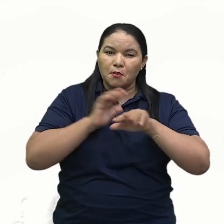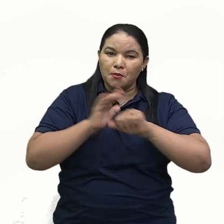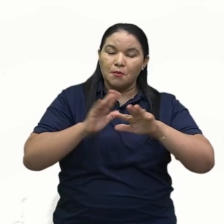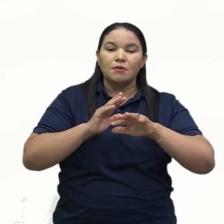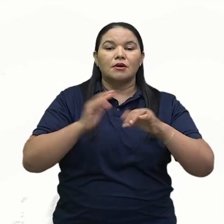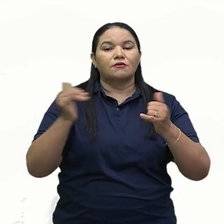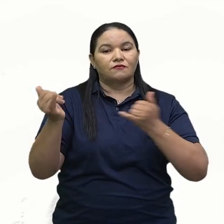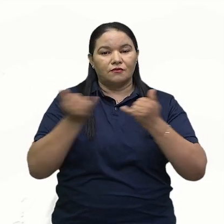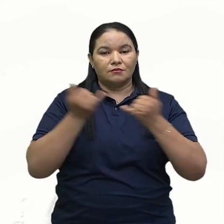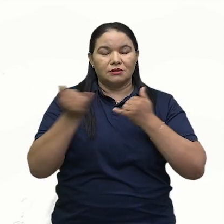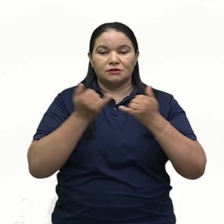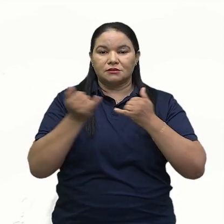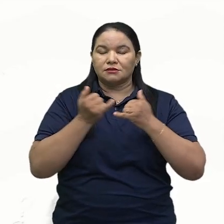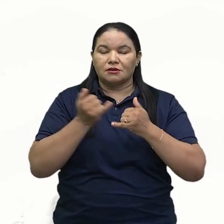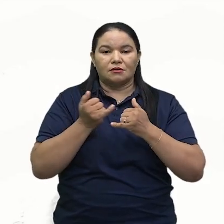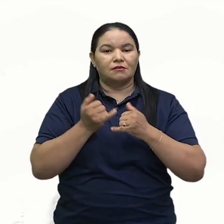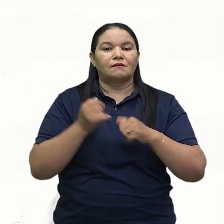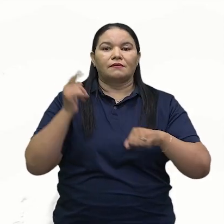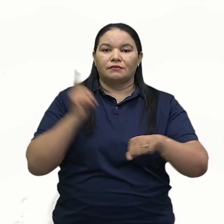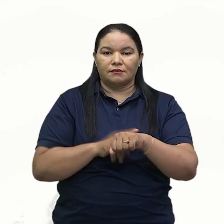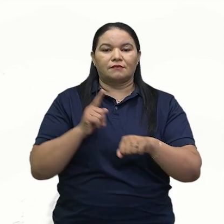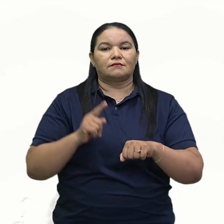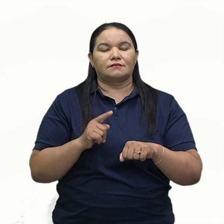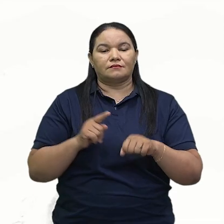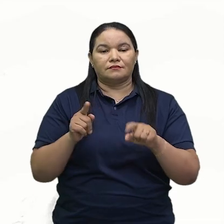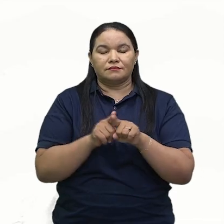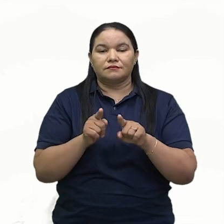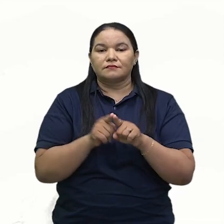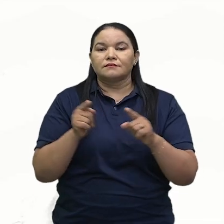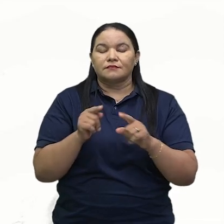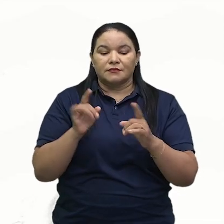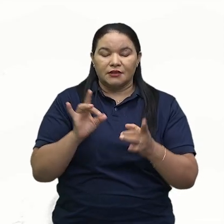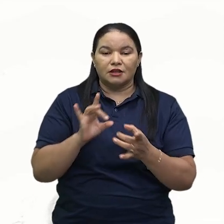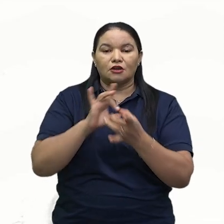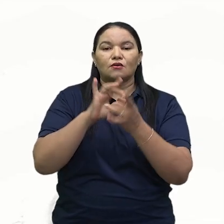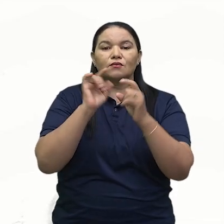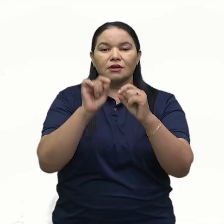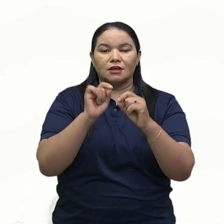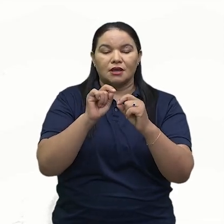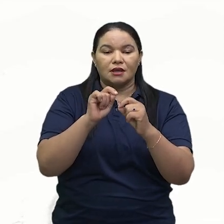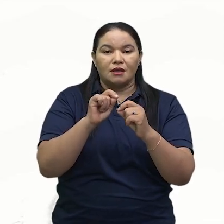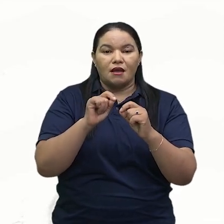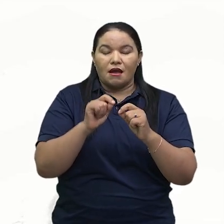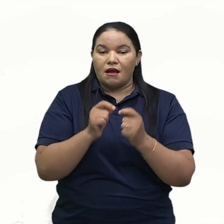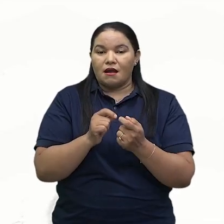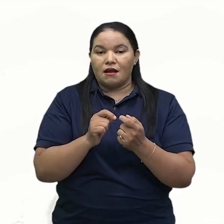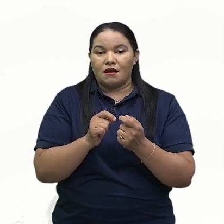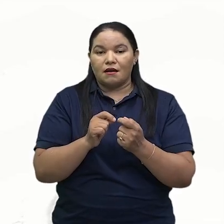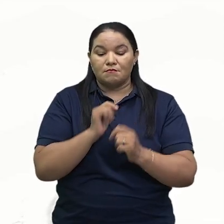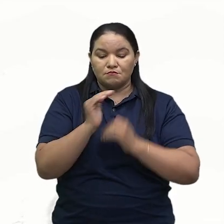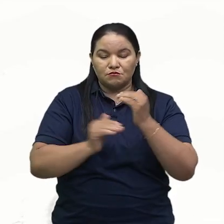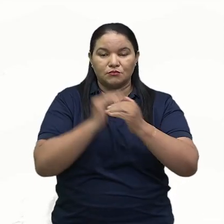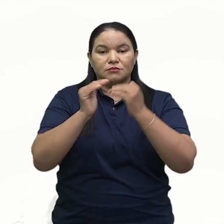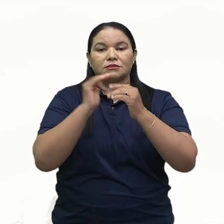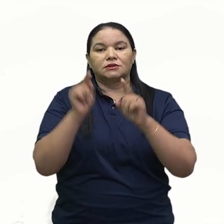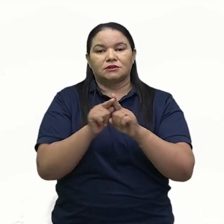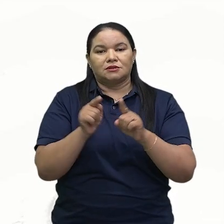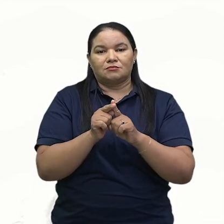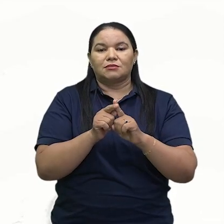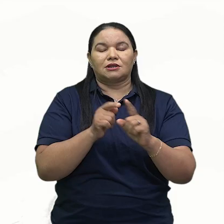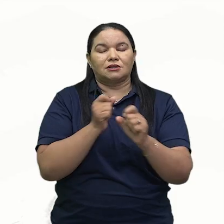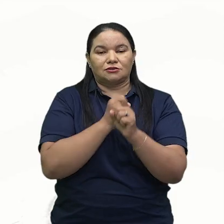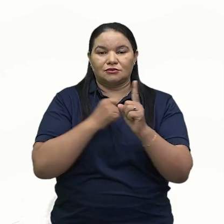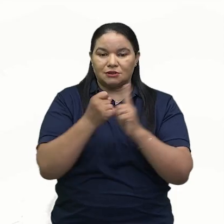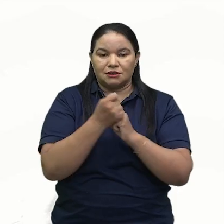Esse fenômeno está ligado diretamente, é claro, à evolução do modo de produção capitalista que impõe,